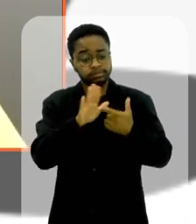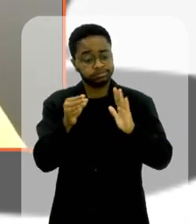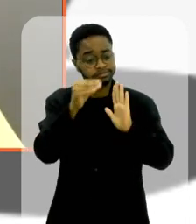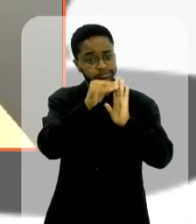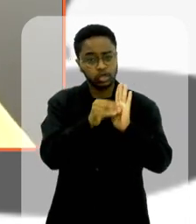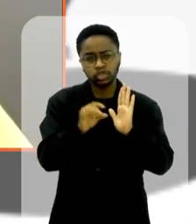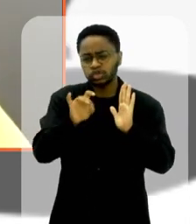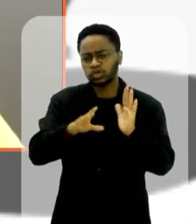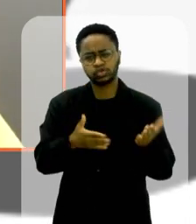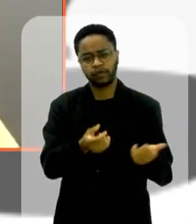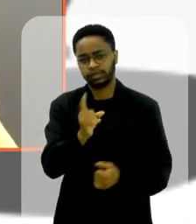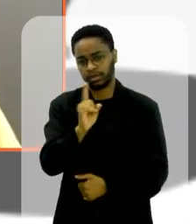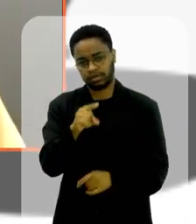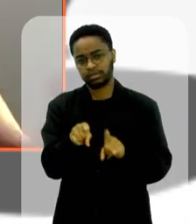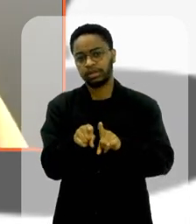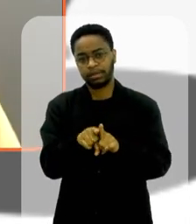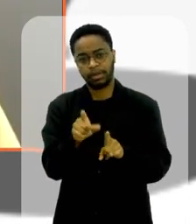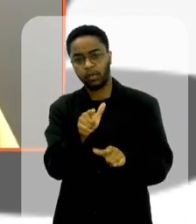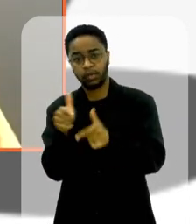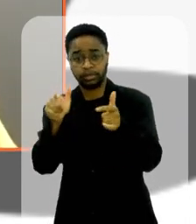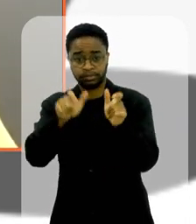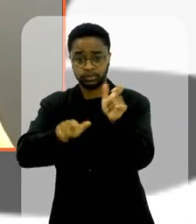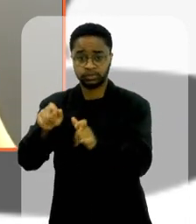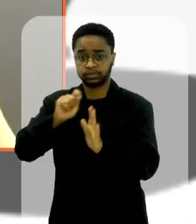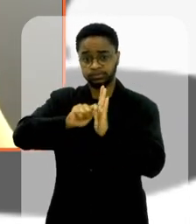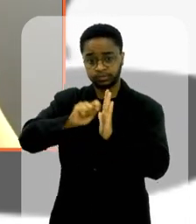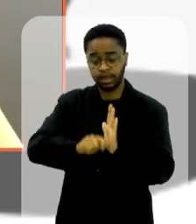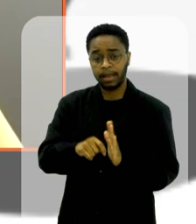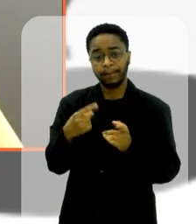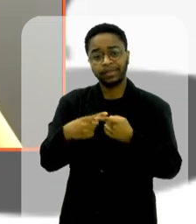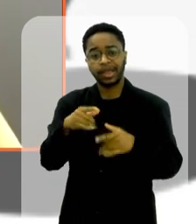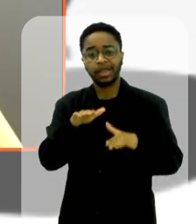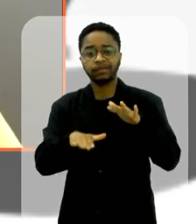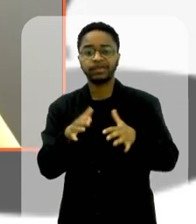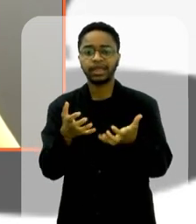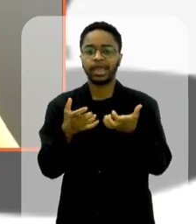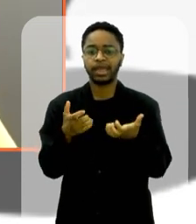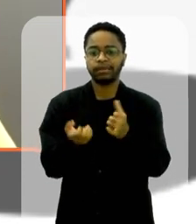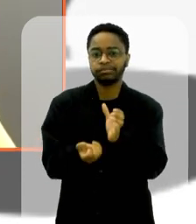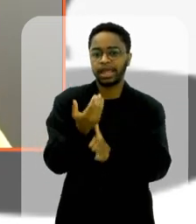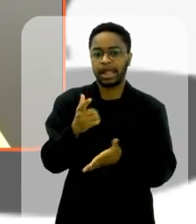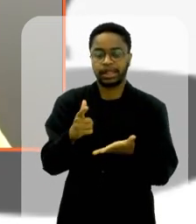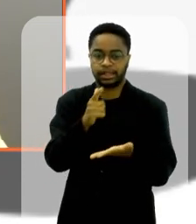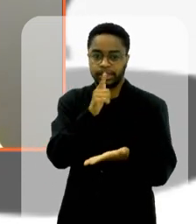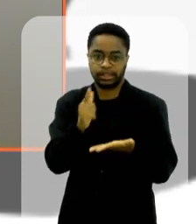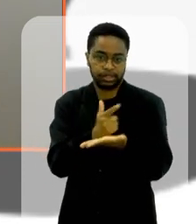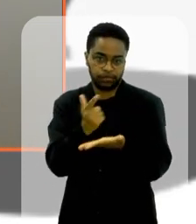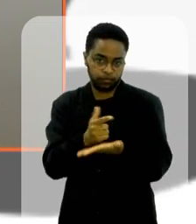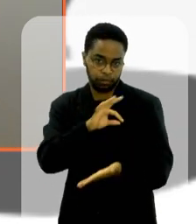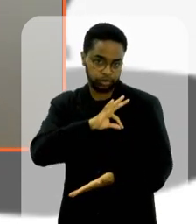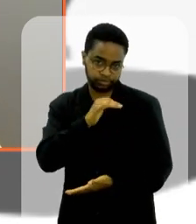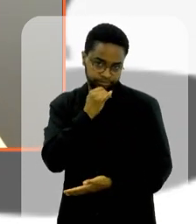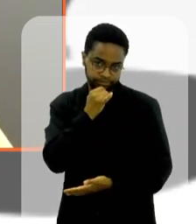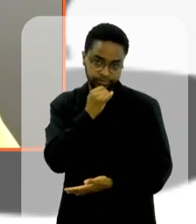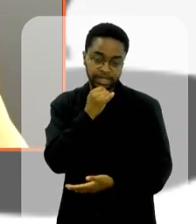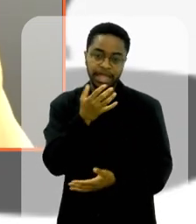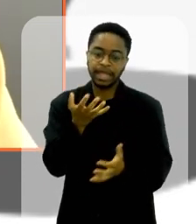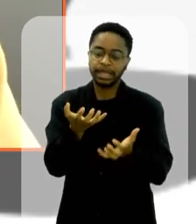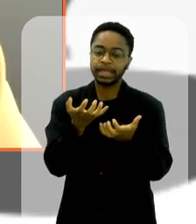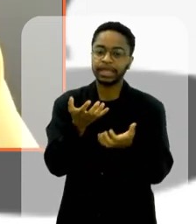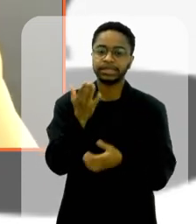procuram. Não é só dos jovens também, até escritores também, que às vezes querem fazer livros policiais e